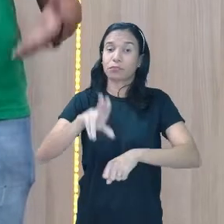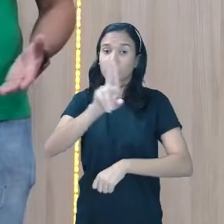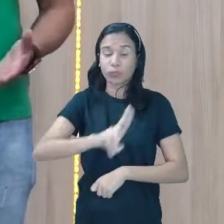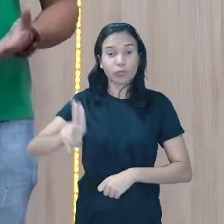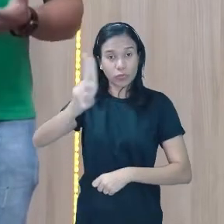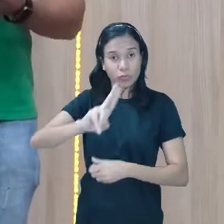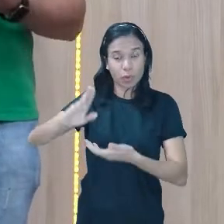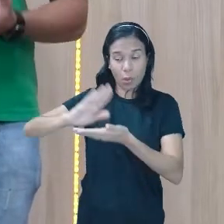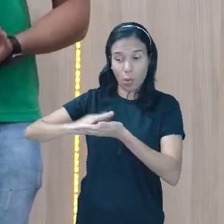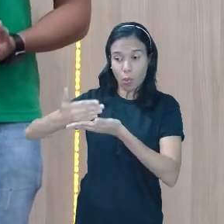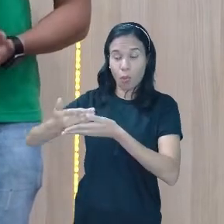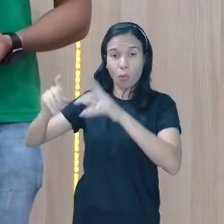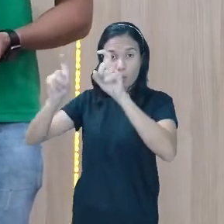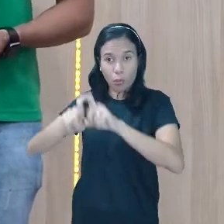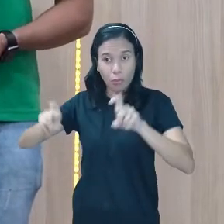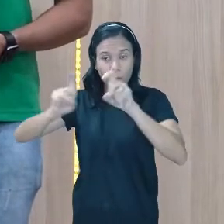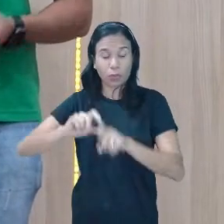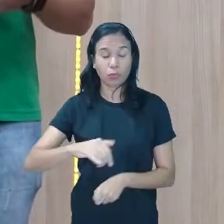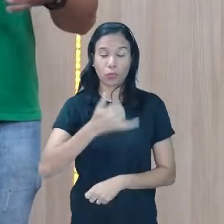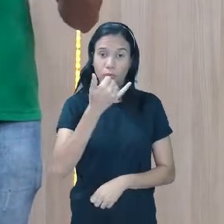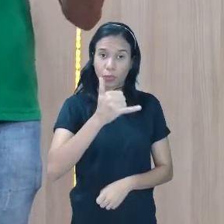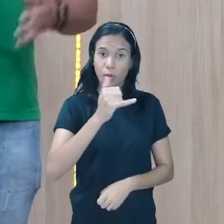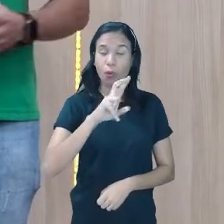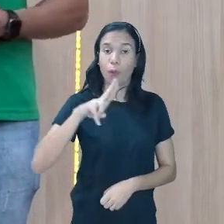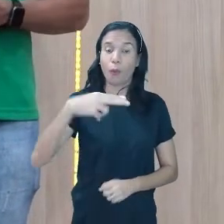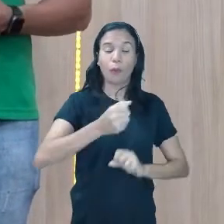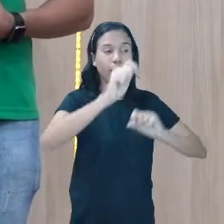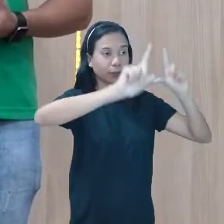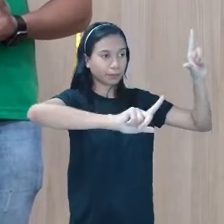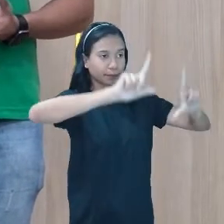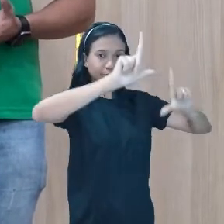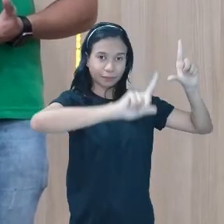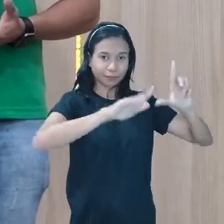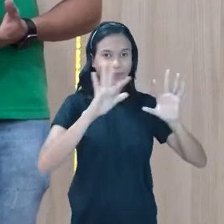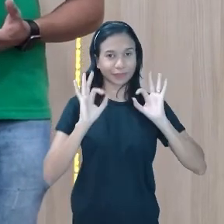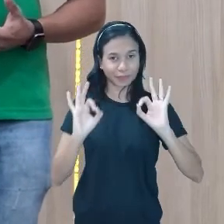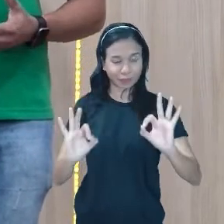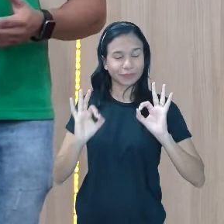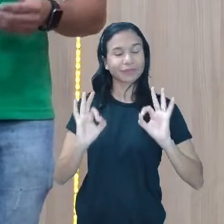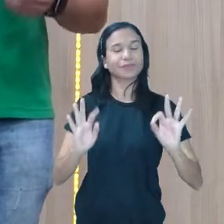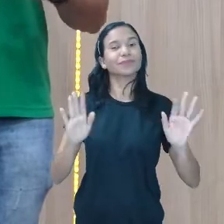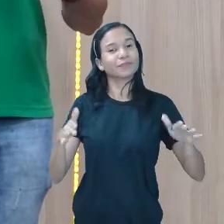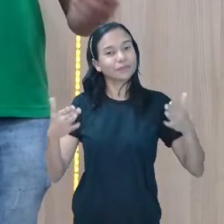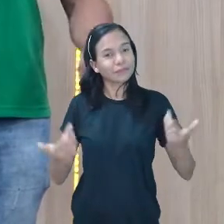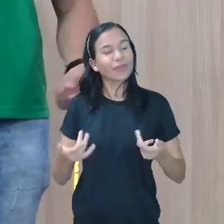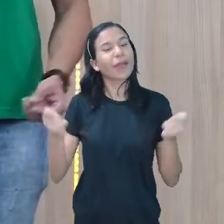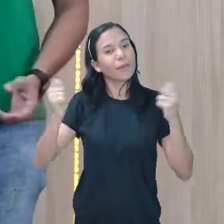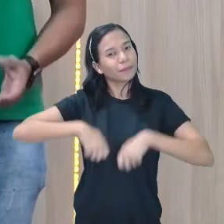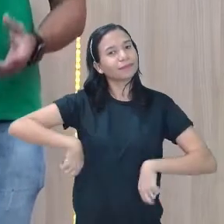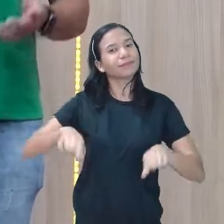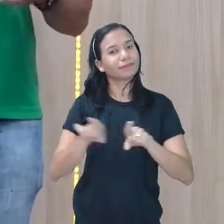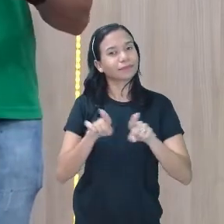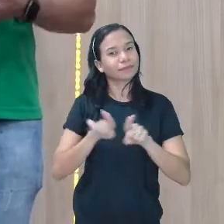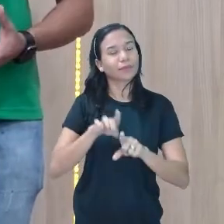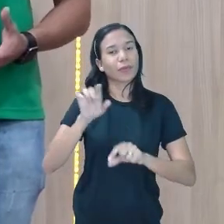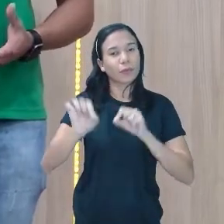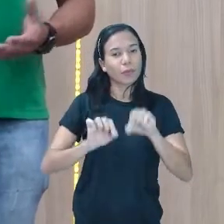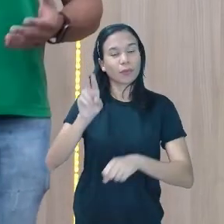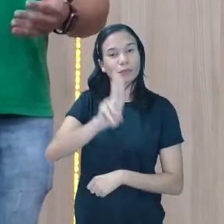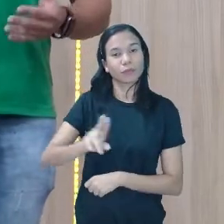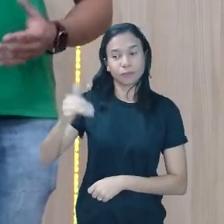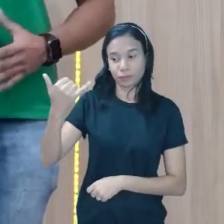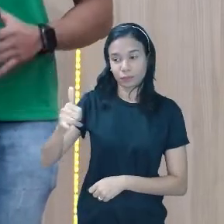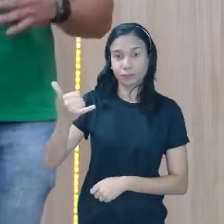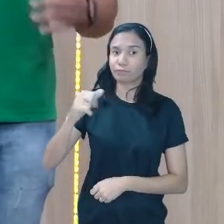do computador, do celular, certo? Ou da televisão, tá bom? Então, você sabe que através do